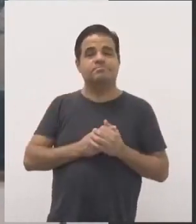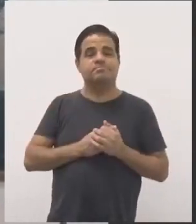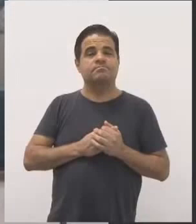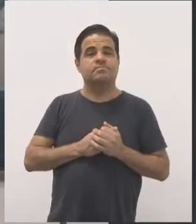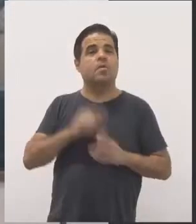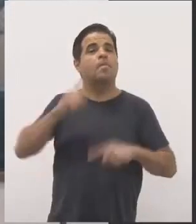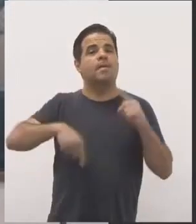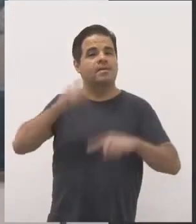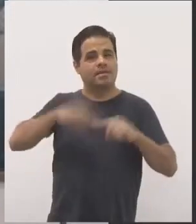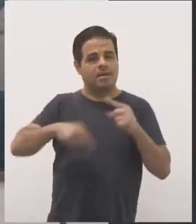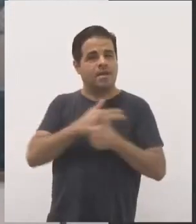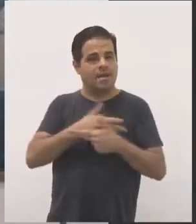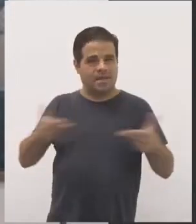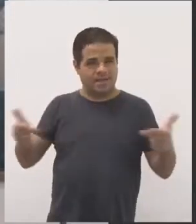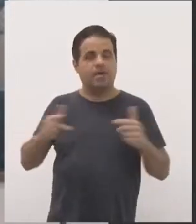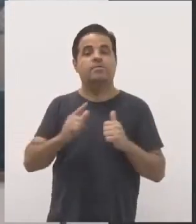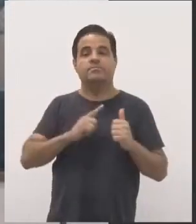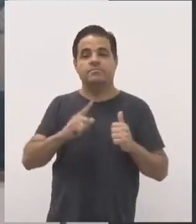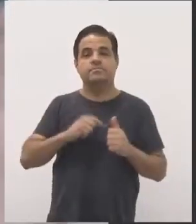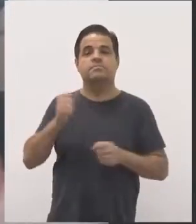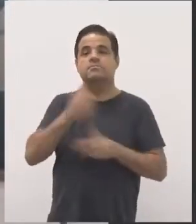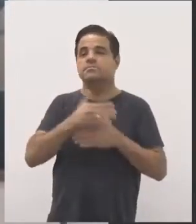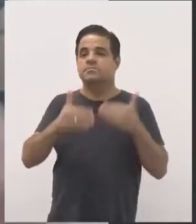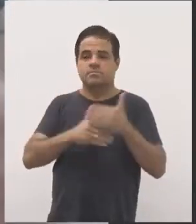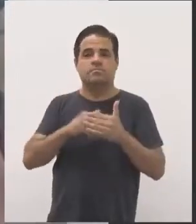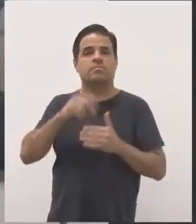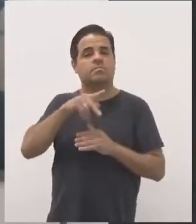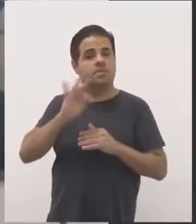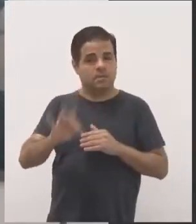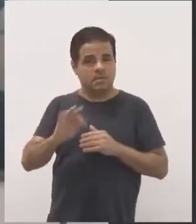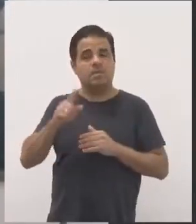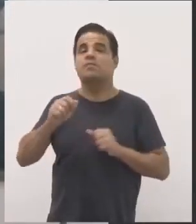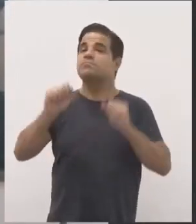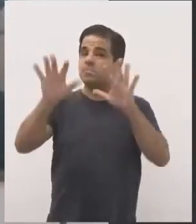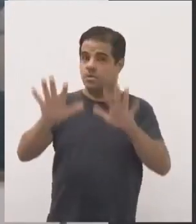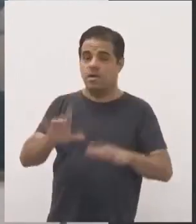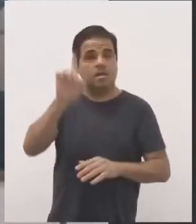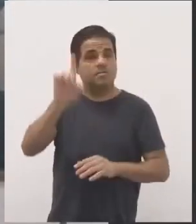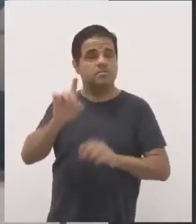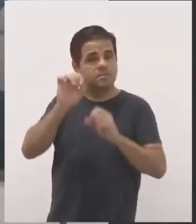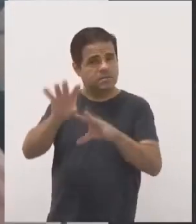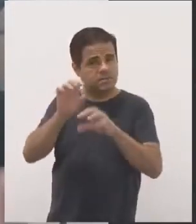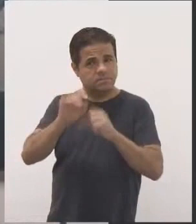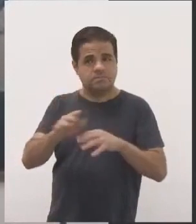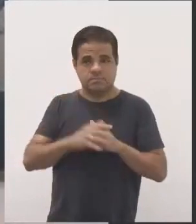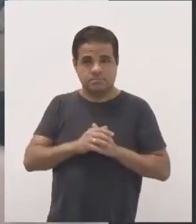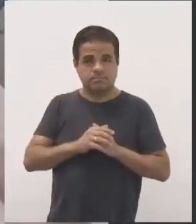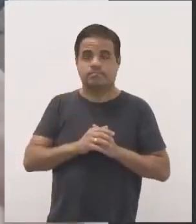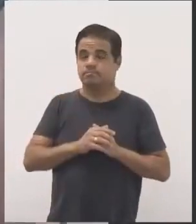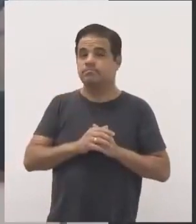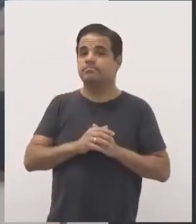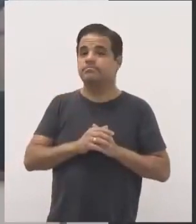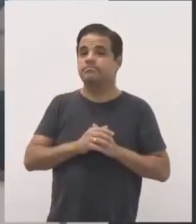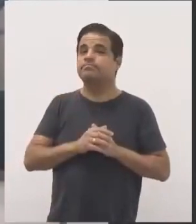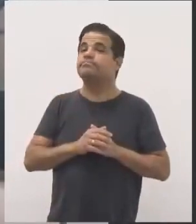um material, um slide, um PPT, que deve ser preenchido pela diretoria de ensino. Esse